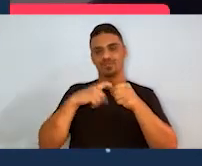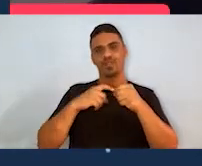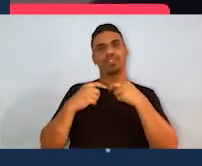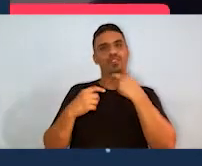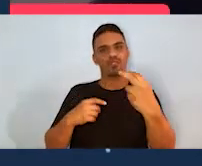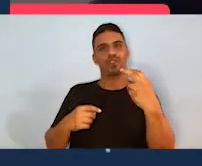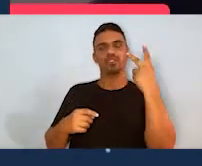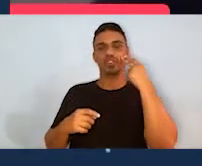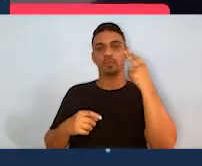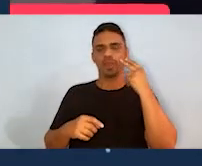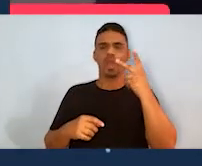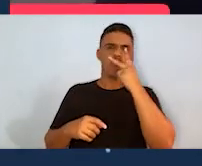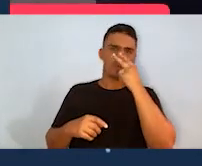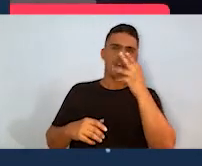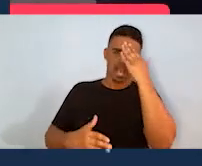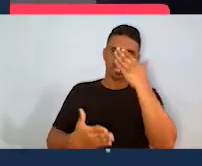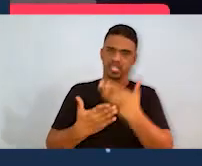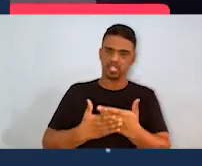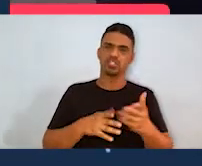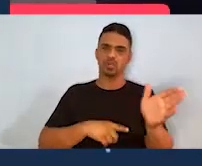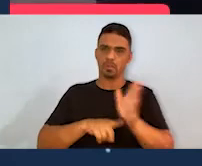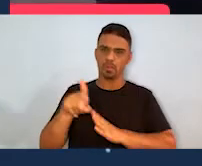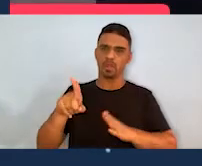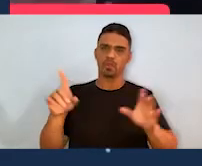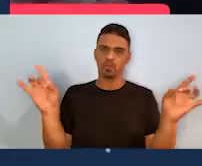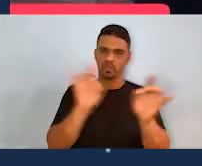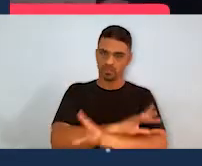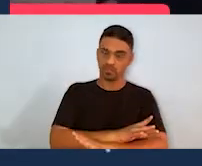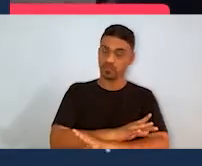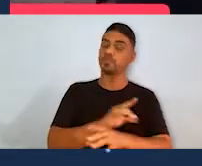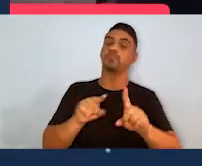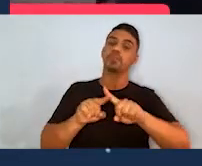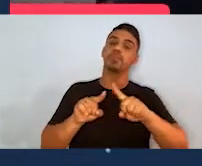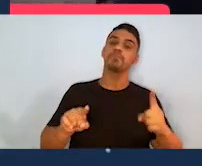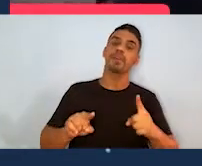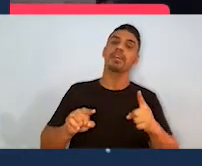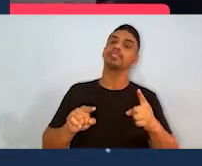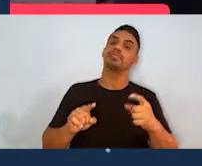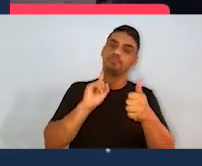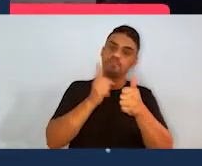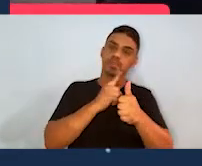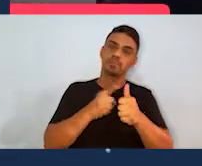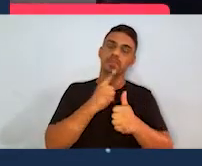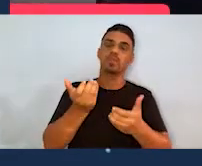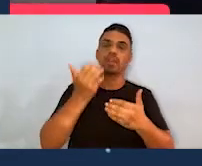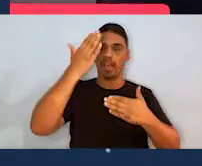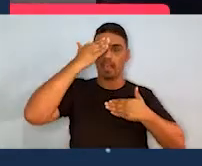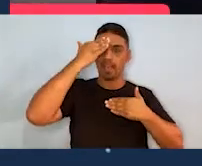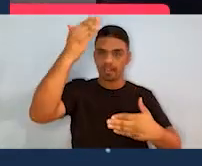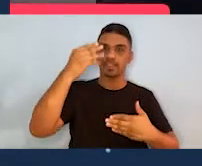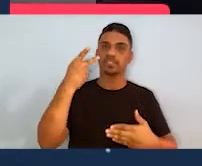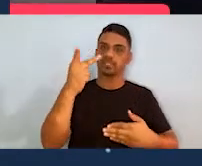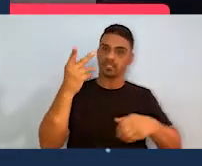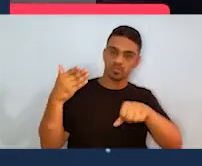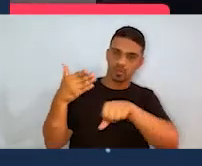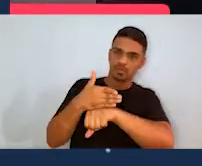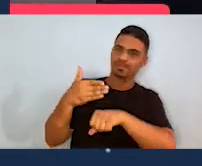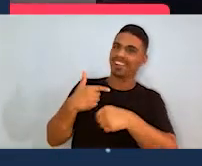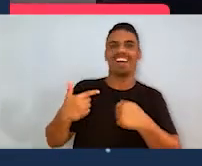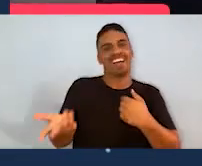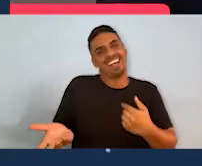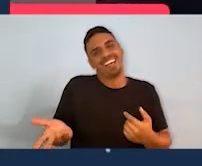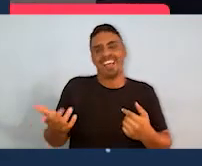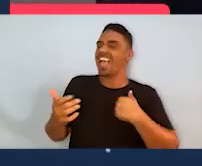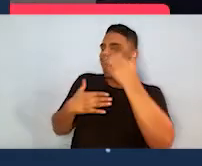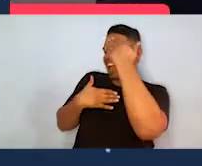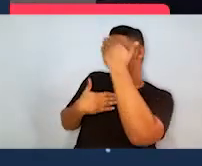Ceci, acredito que finalizaram as perguntas, tá? Uhum. A gente só queria agradecer a sua participação. Eu que